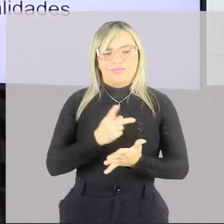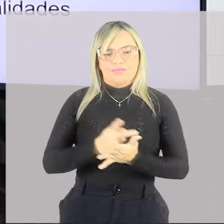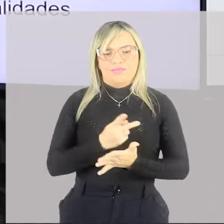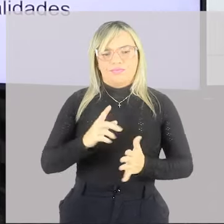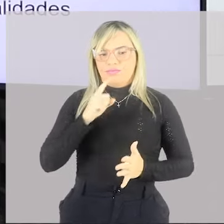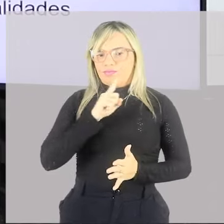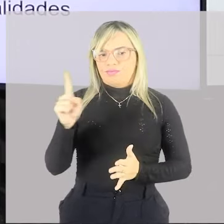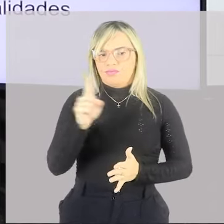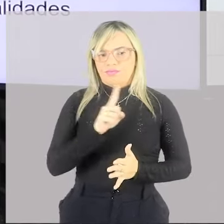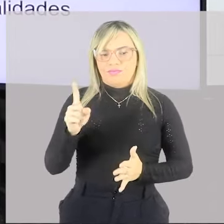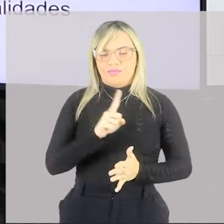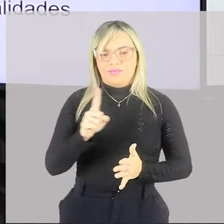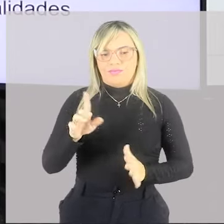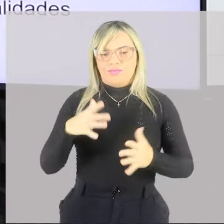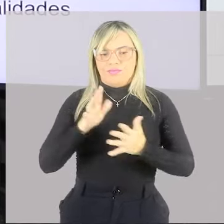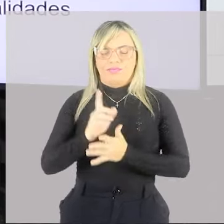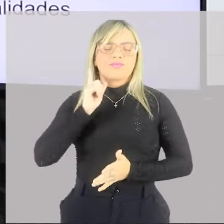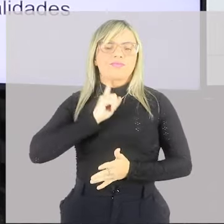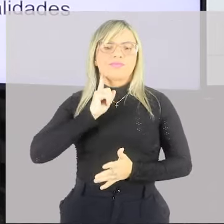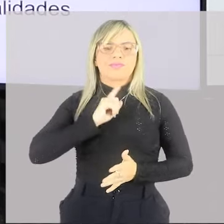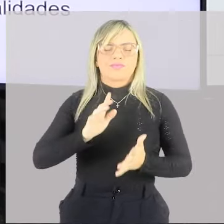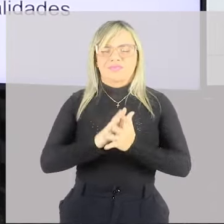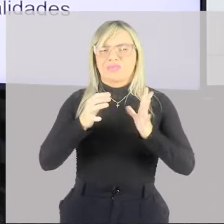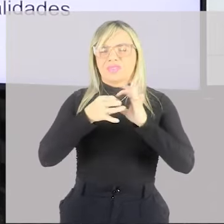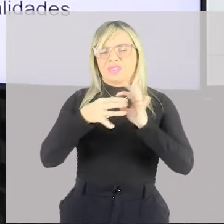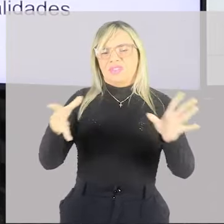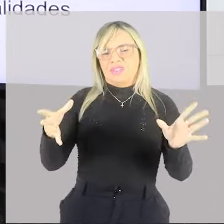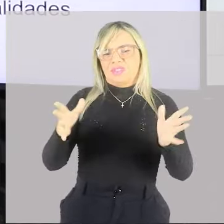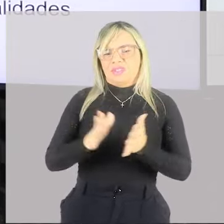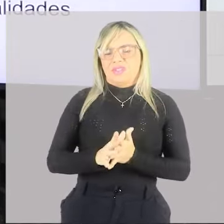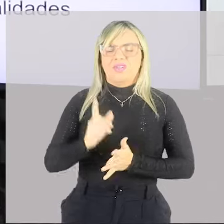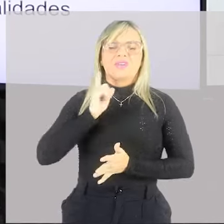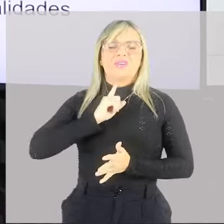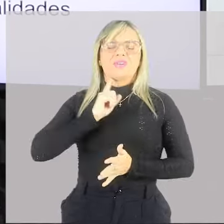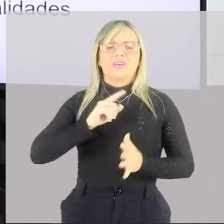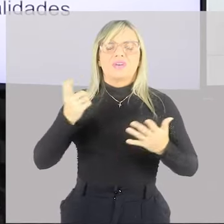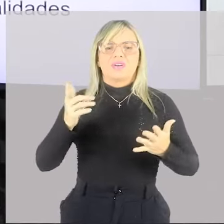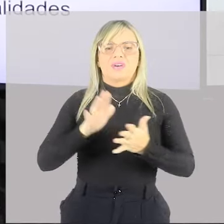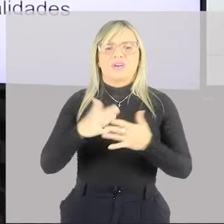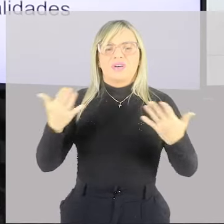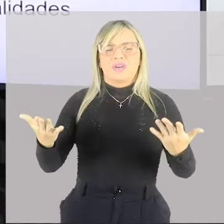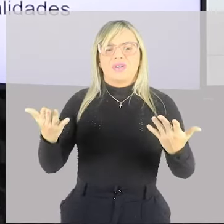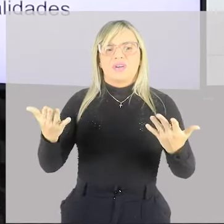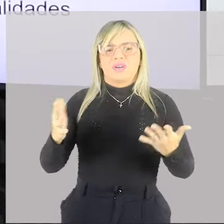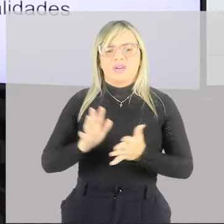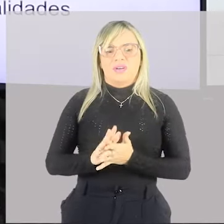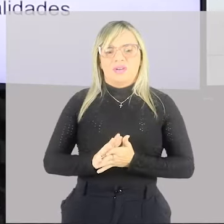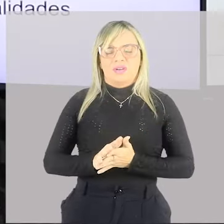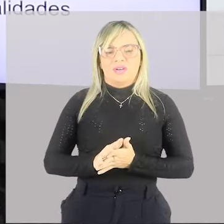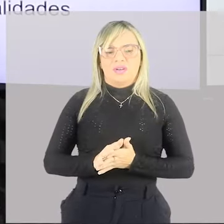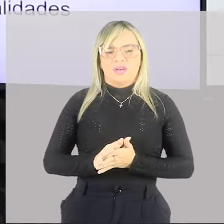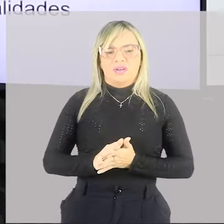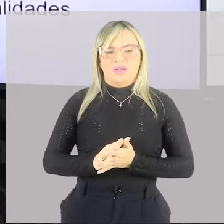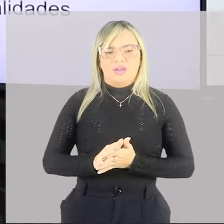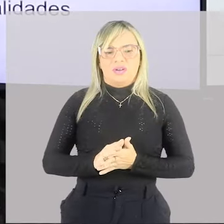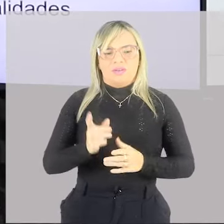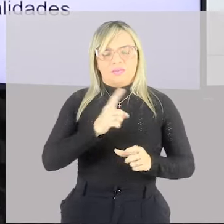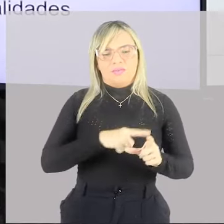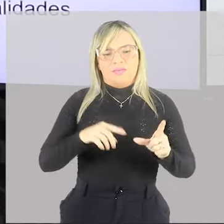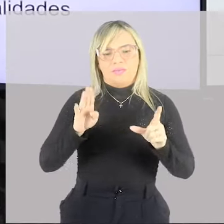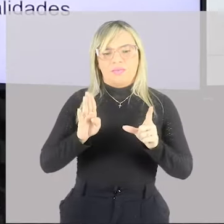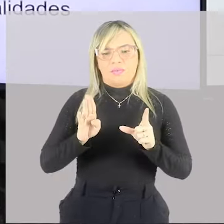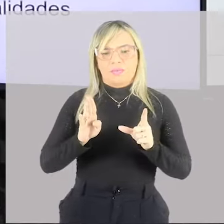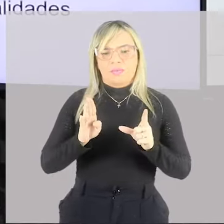não liberdade é pr na vida dos mineiros ou os mineiros que são de Minas Gerais S os mineiros que trabalhavam nas minas credibilidade